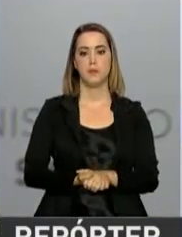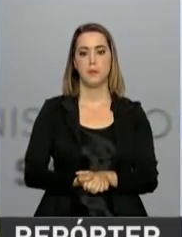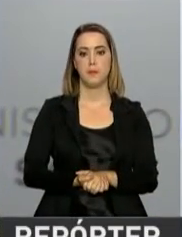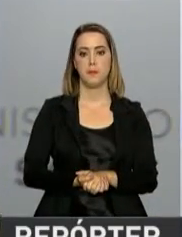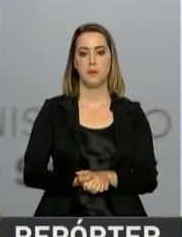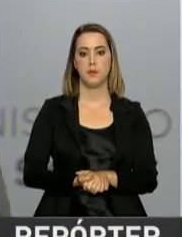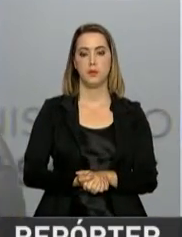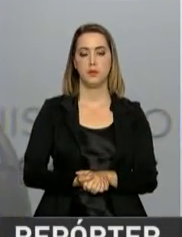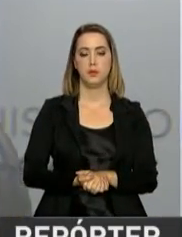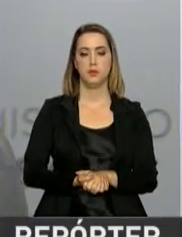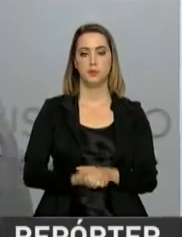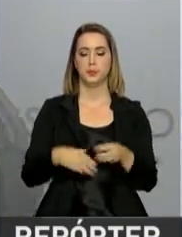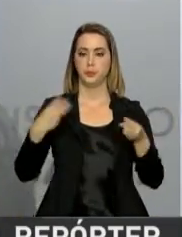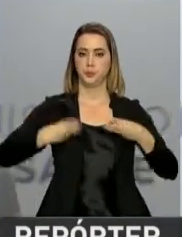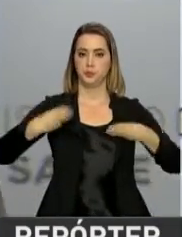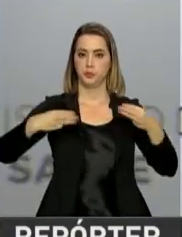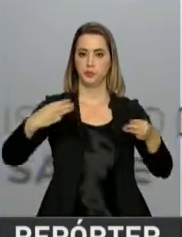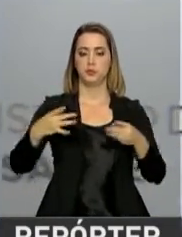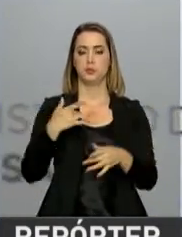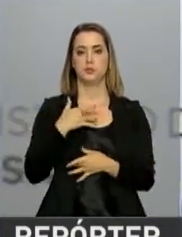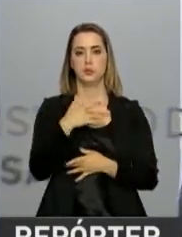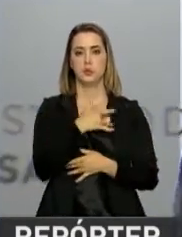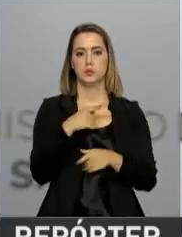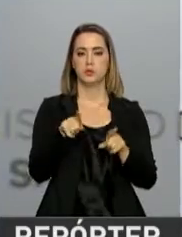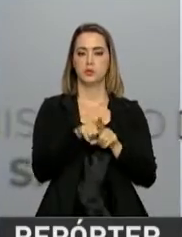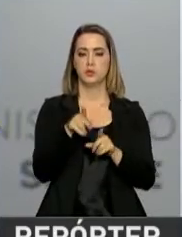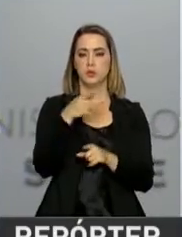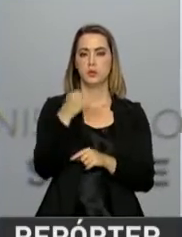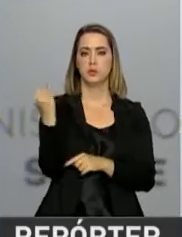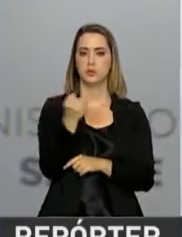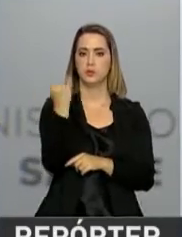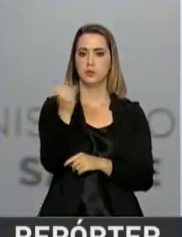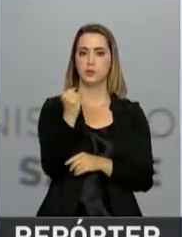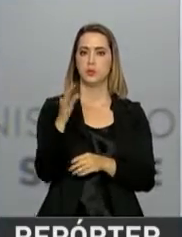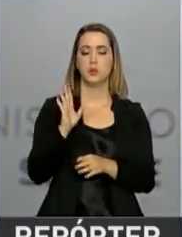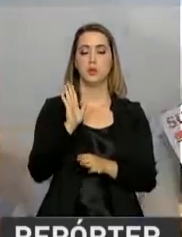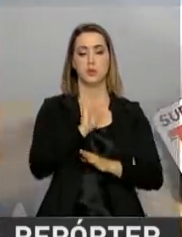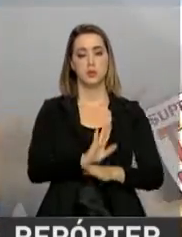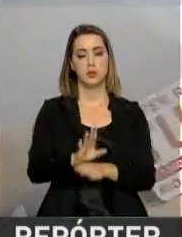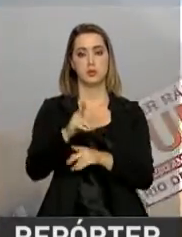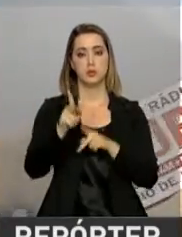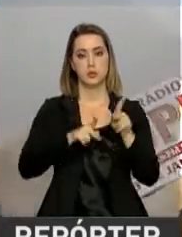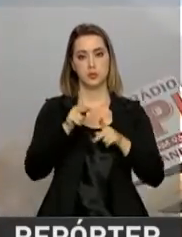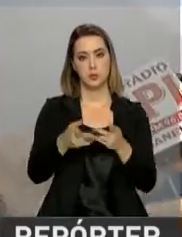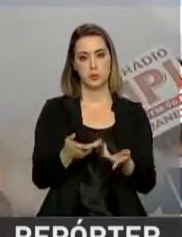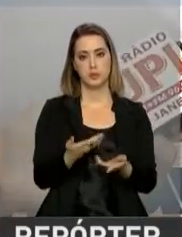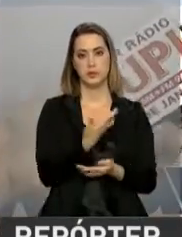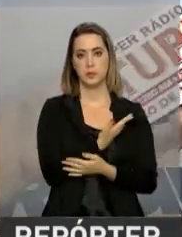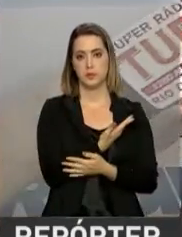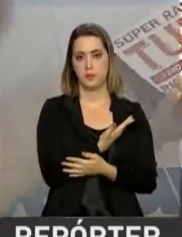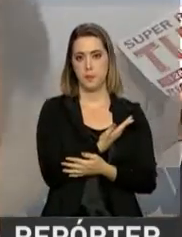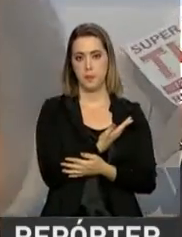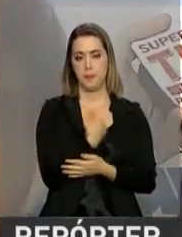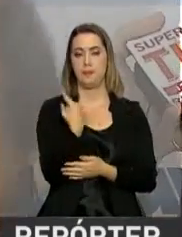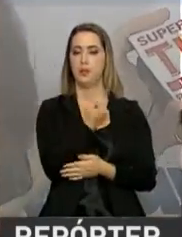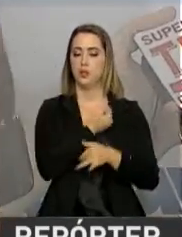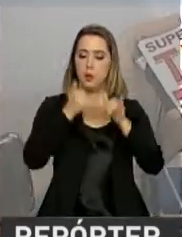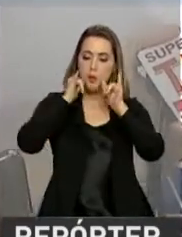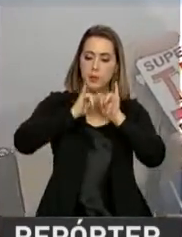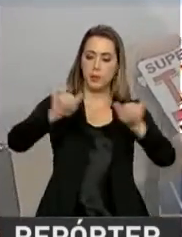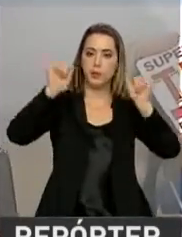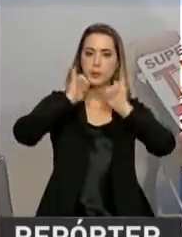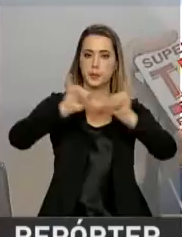Saúde destacou ainda a importância da colaboração da população no combate ao mosquito transmissor da zika. Nós estamos fazendo uma campanha